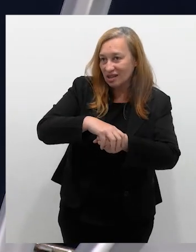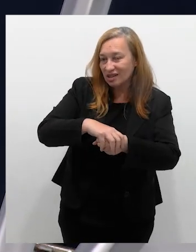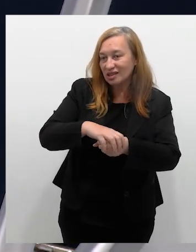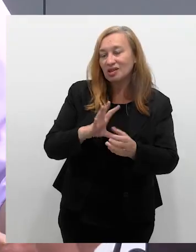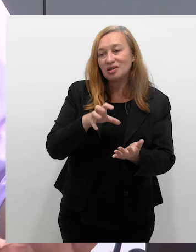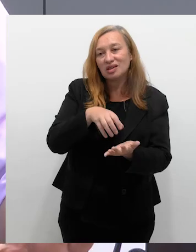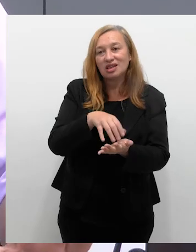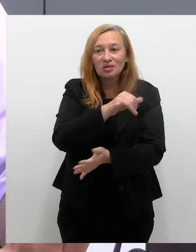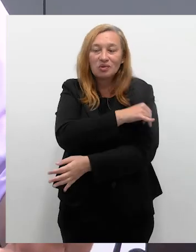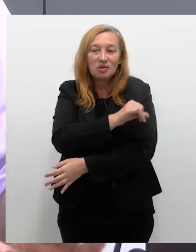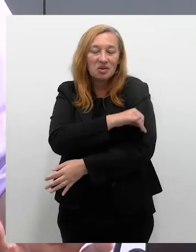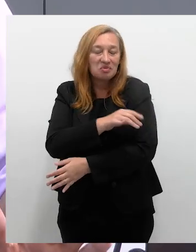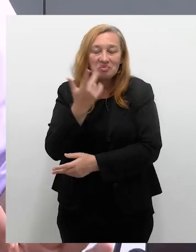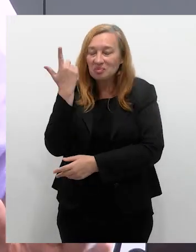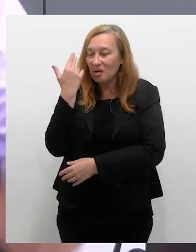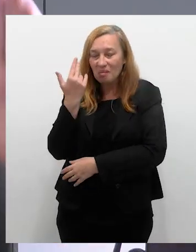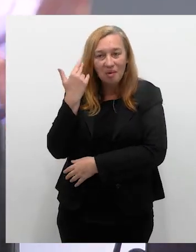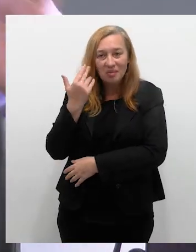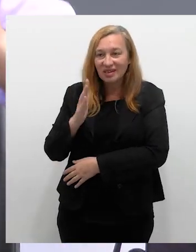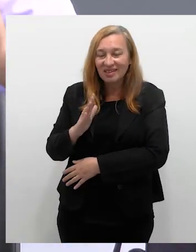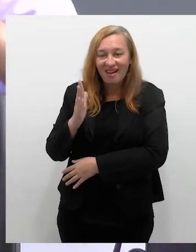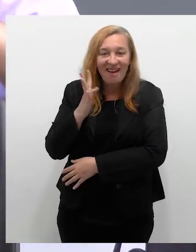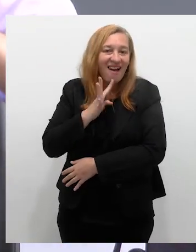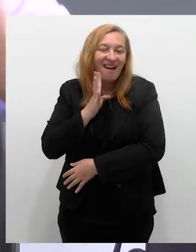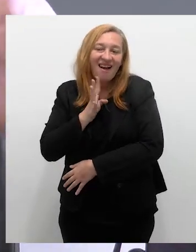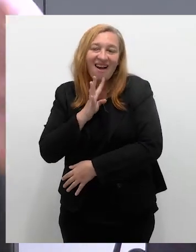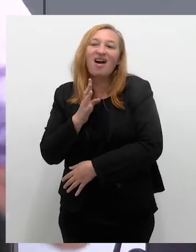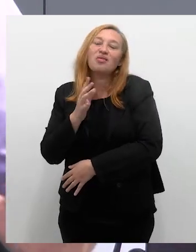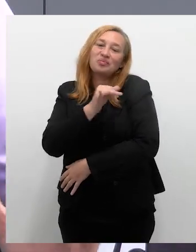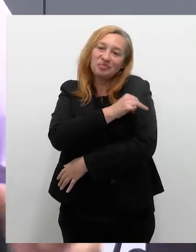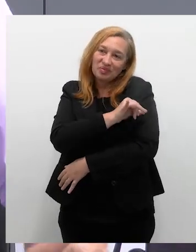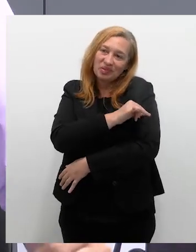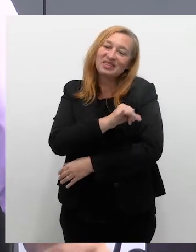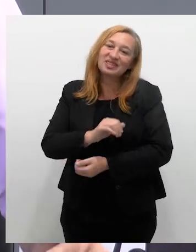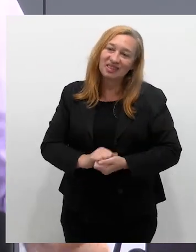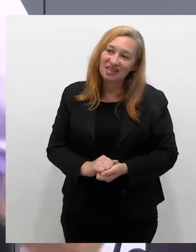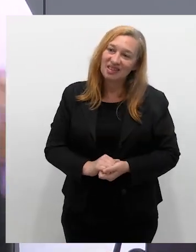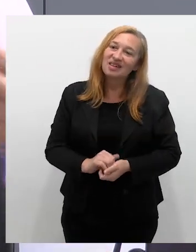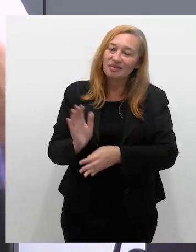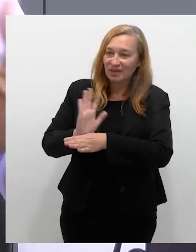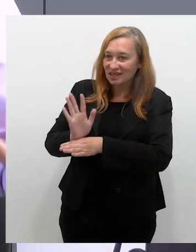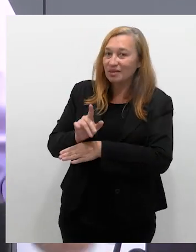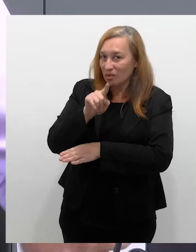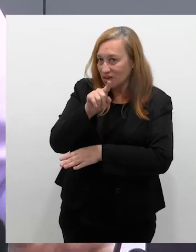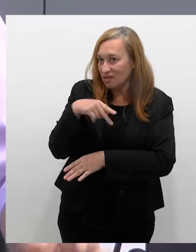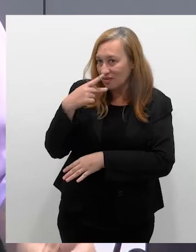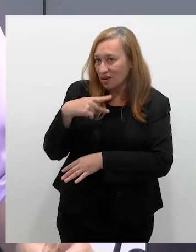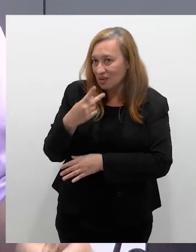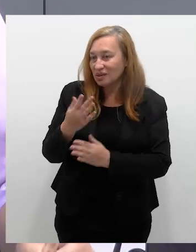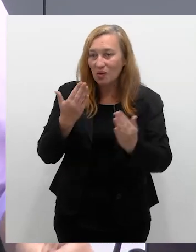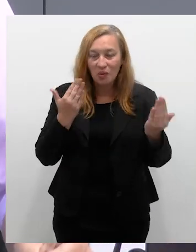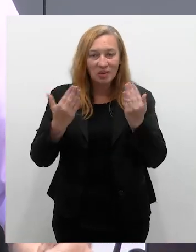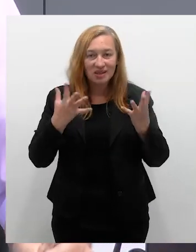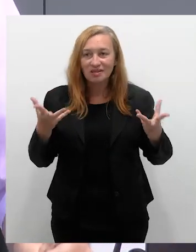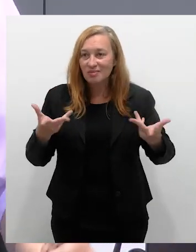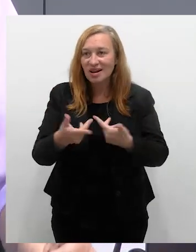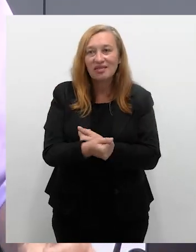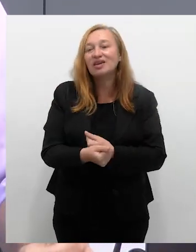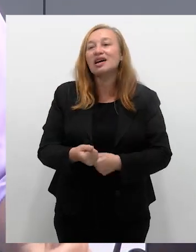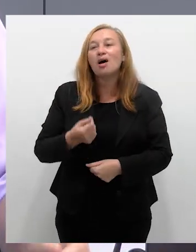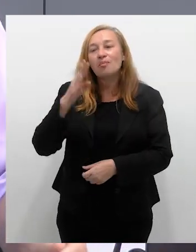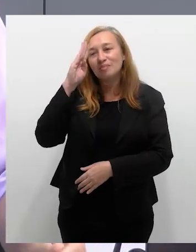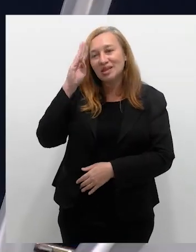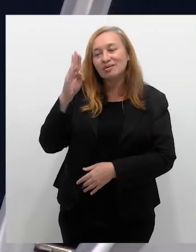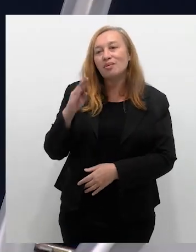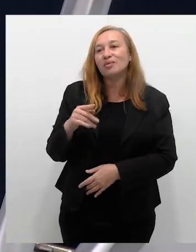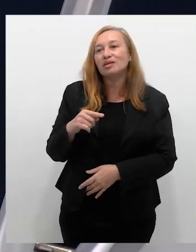Rio tranquilamente, né? Assim, é muito bacana o Rio de Janeiro para cinema, como você diz. Essa comparação é maravilhosa. E